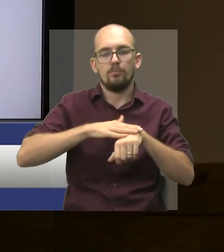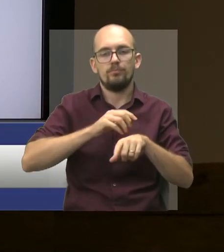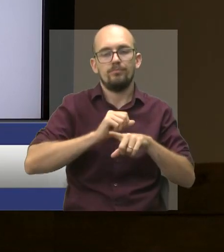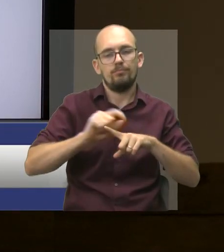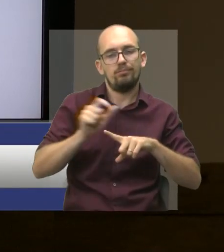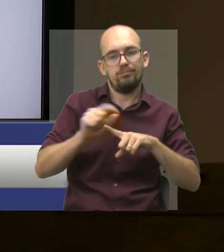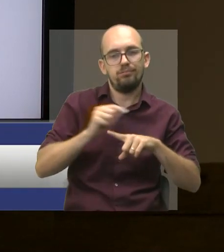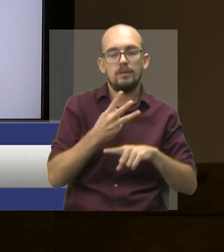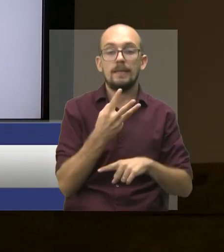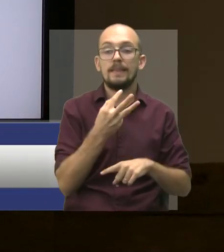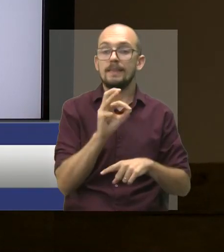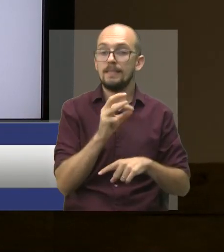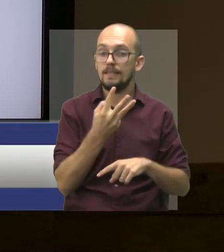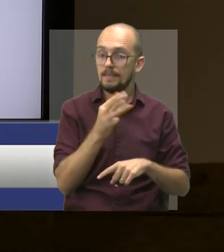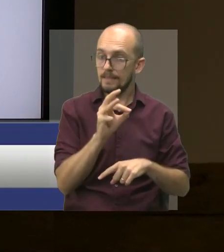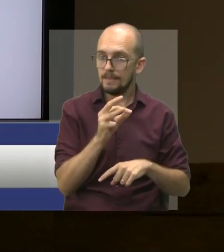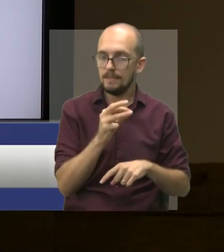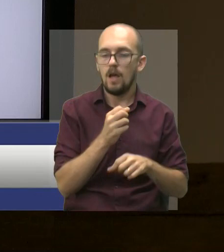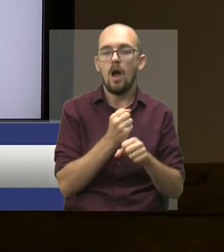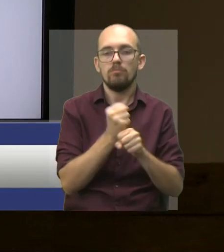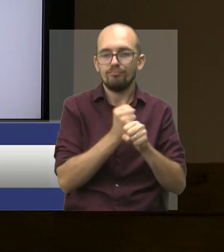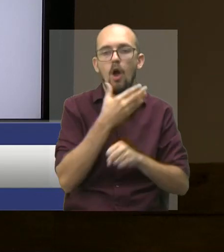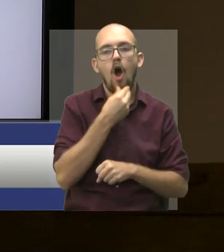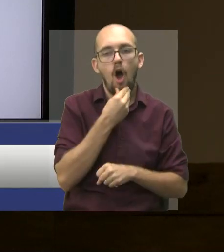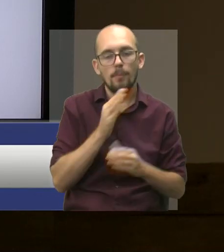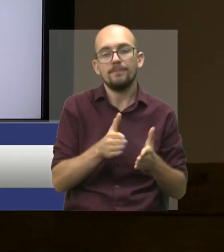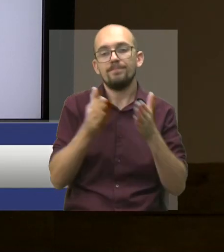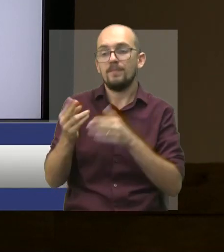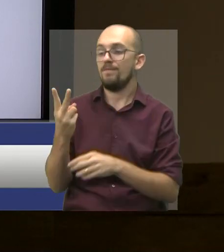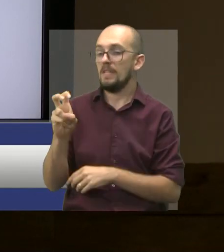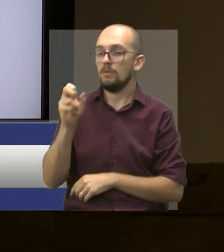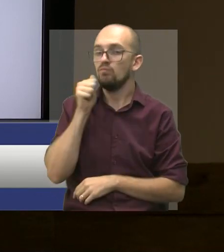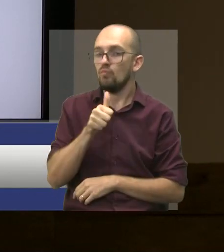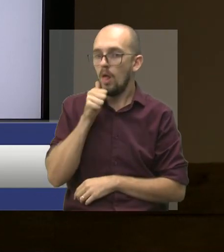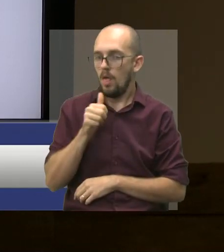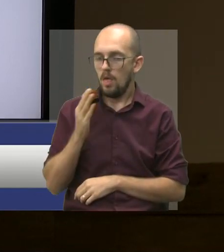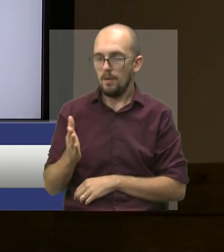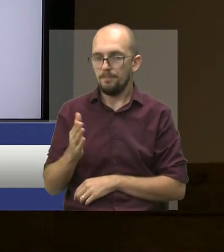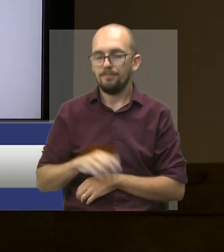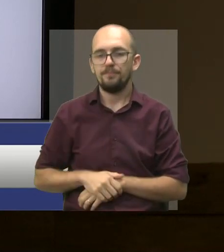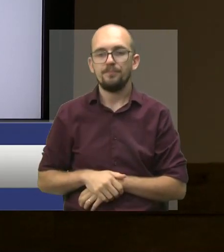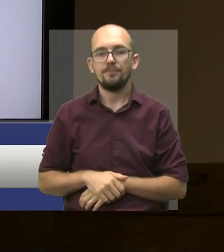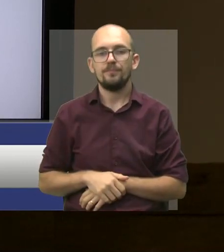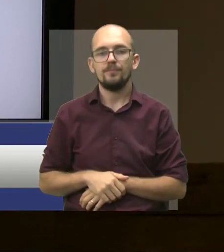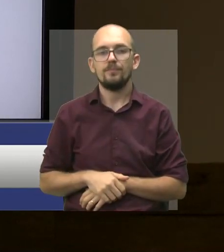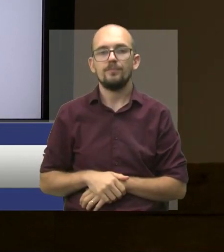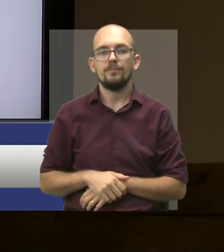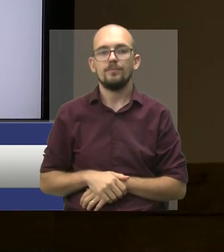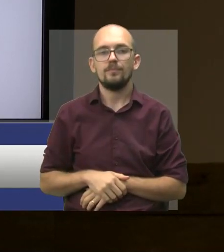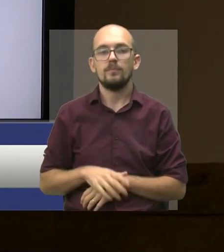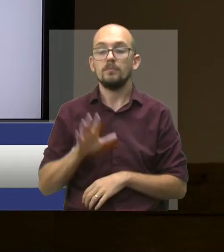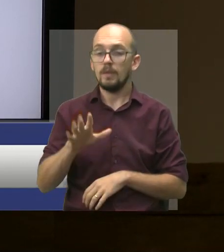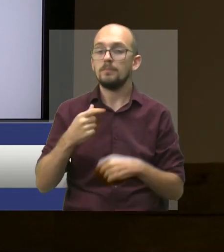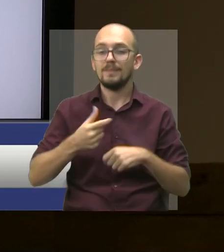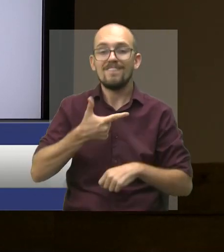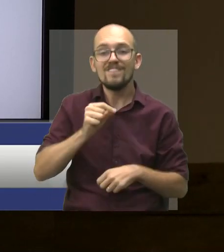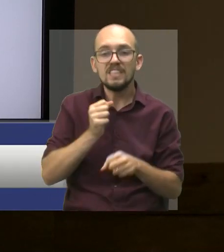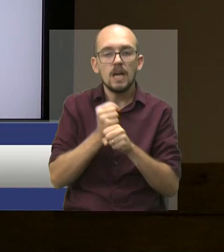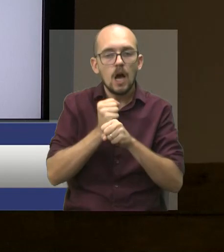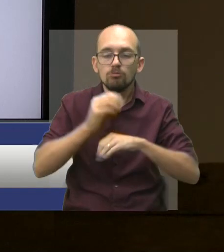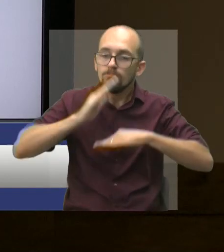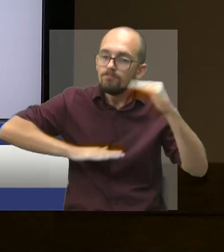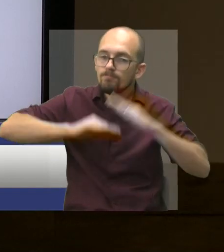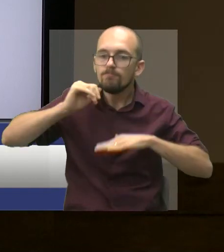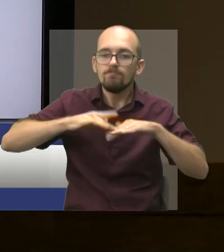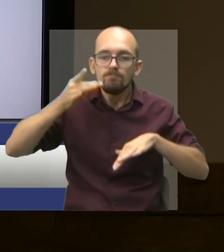30 anos para o homem e 25 anos para a mulher, com 20 anos de atividade estritamente policial o